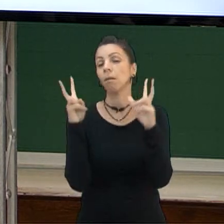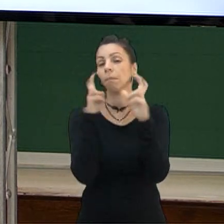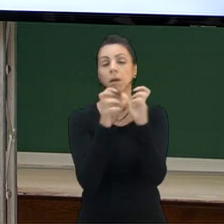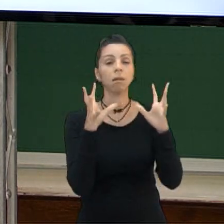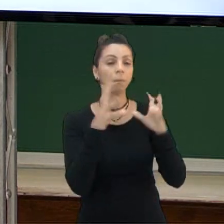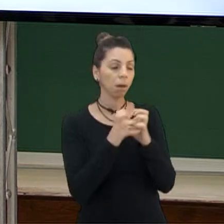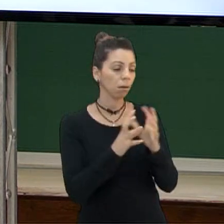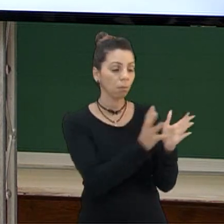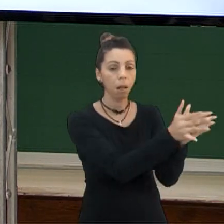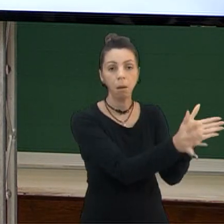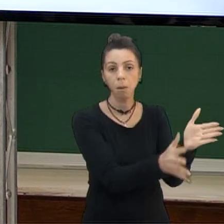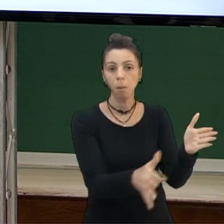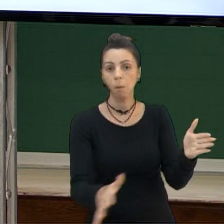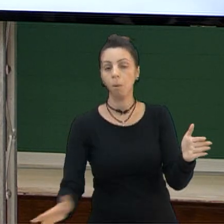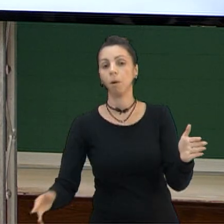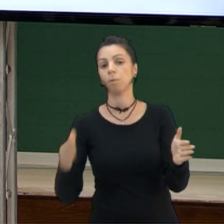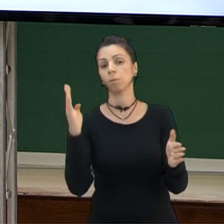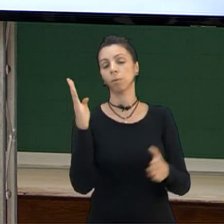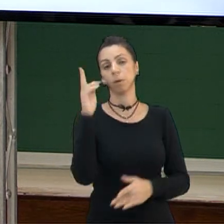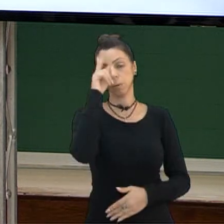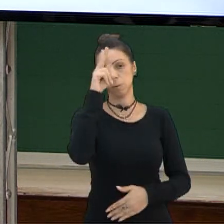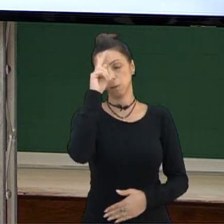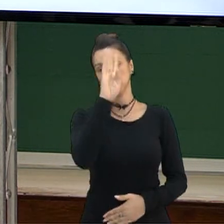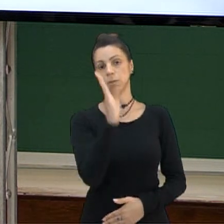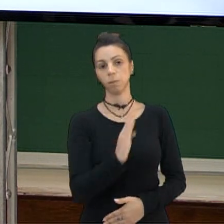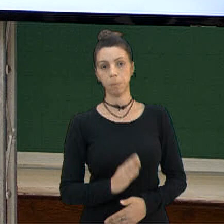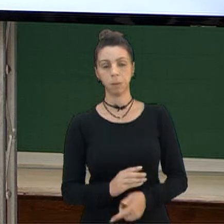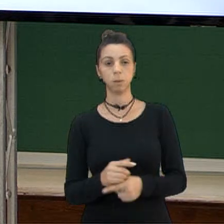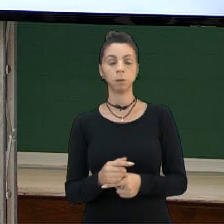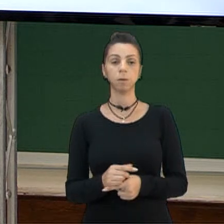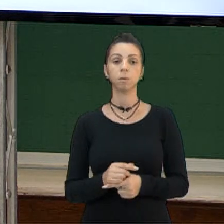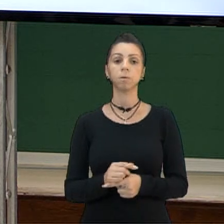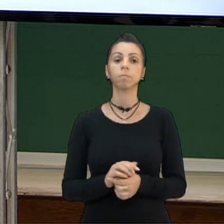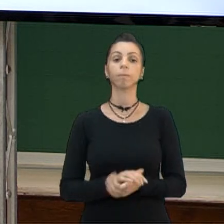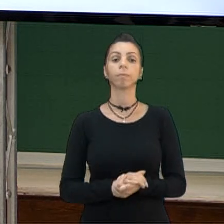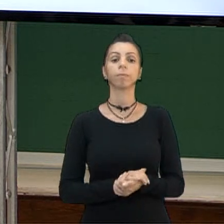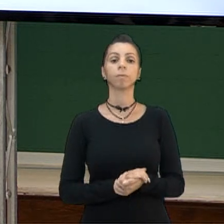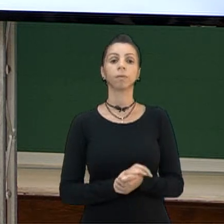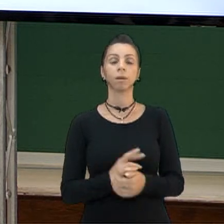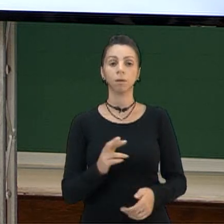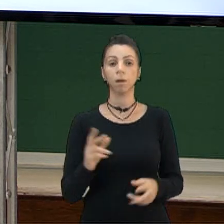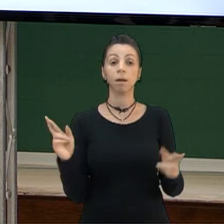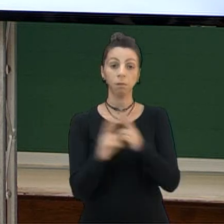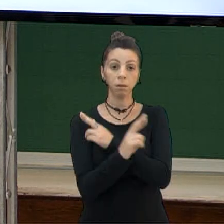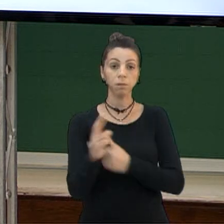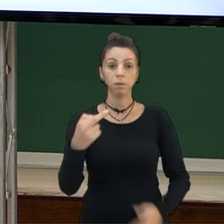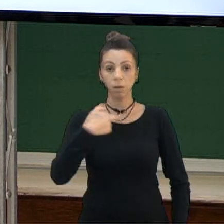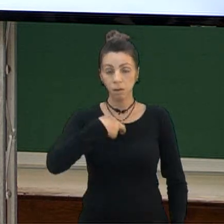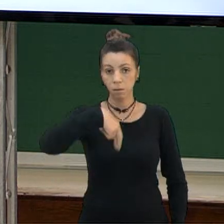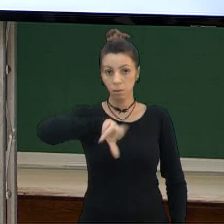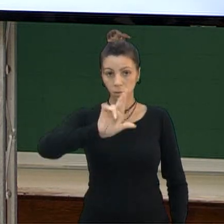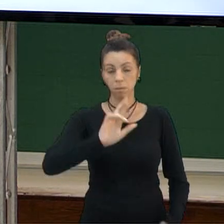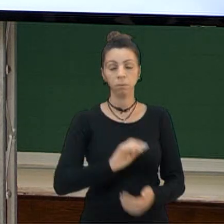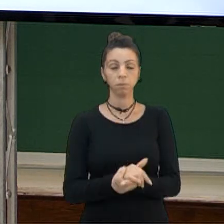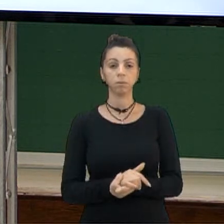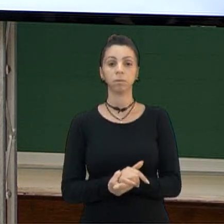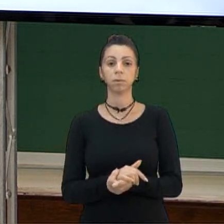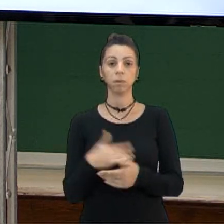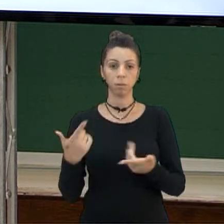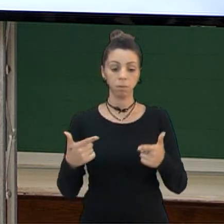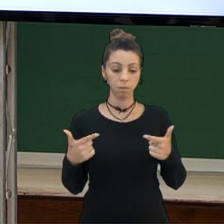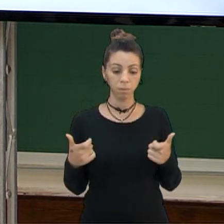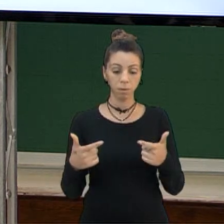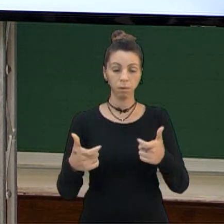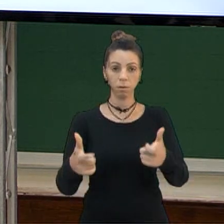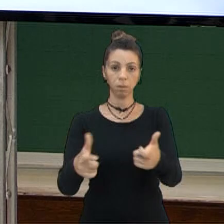né? Também com relação às questões religiosas. A gente sabe que boa parte das guerras no mundo, se